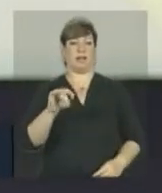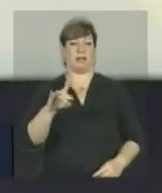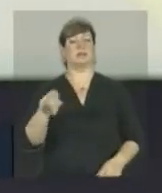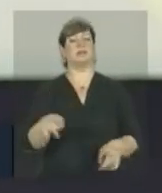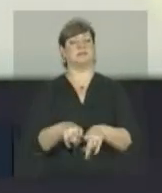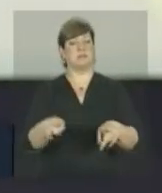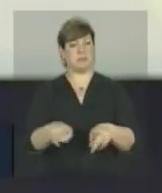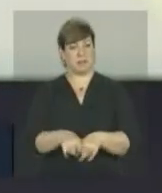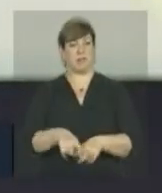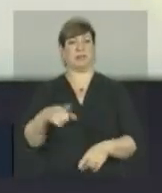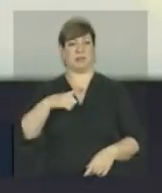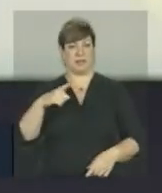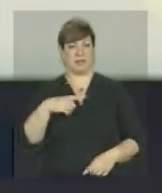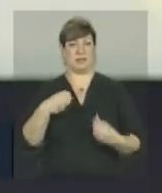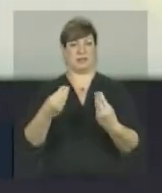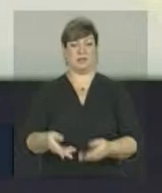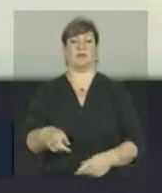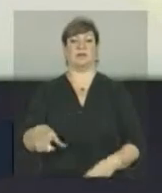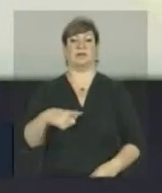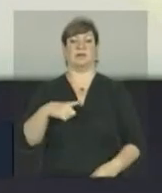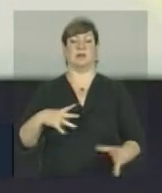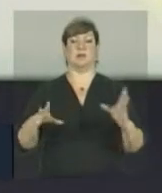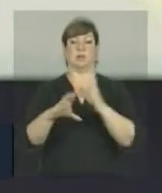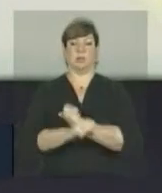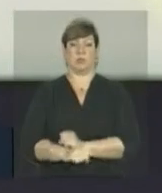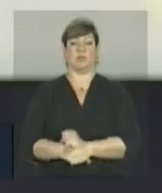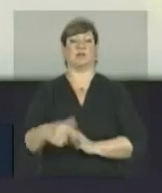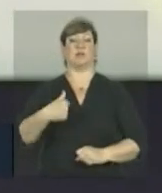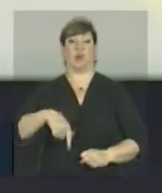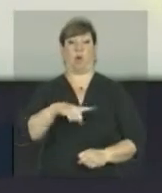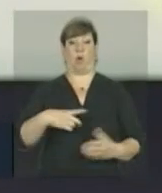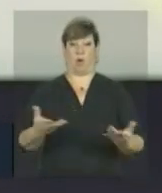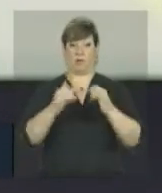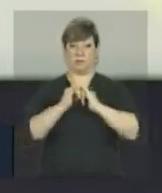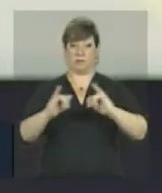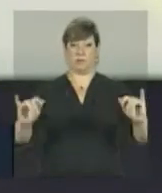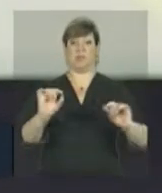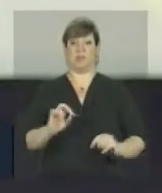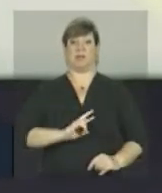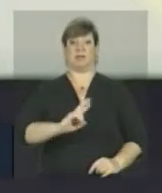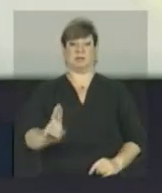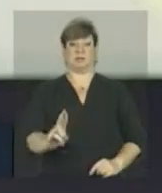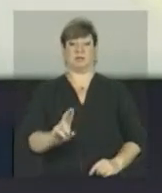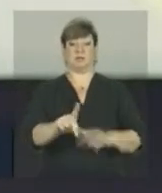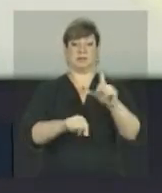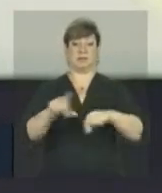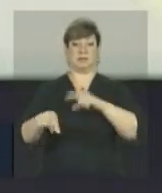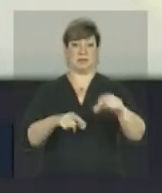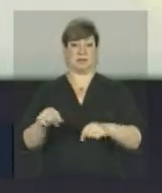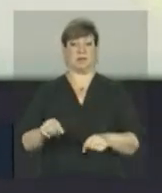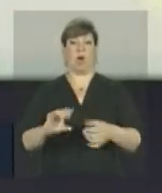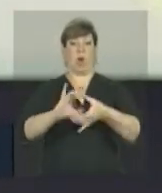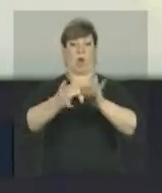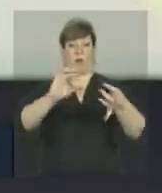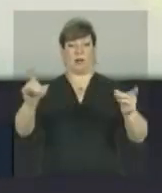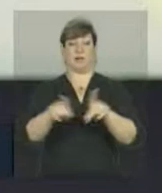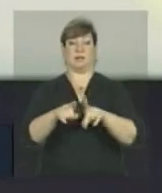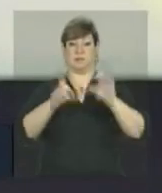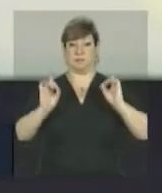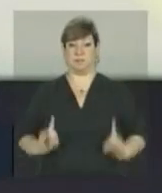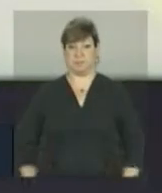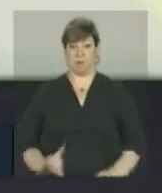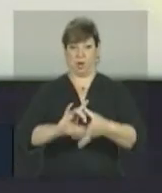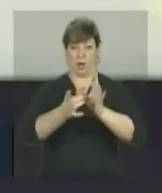do montante total para essas modalidades. Hoje nós estamos anunciando o resultado da seleção dos olímpicos e paralímpicos e, na sequência, o